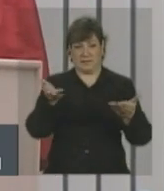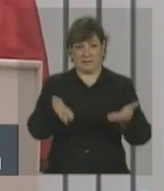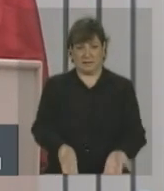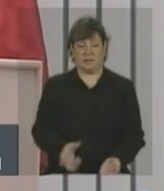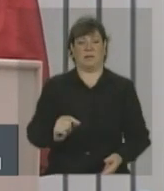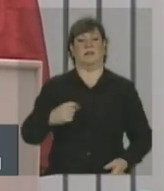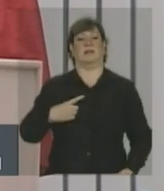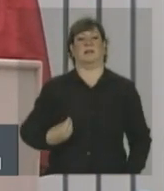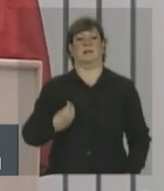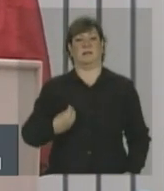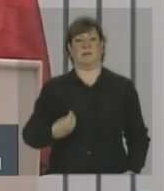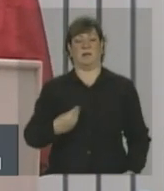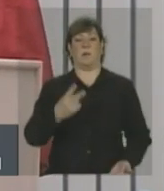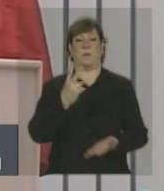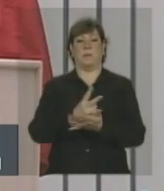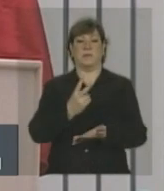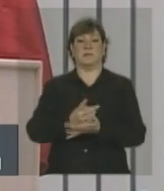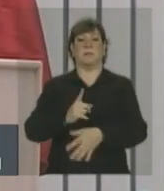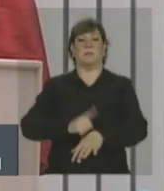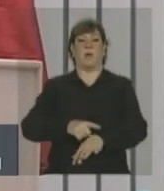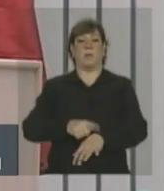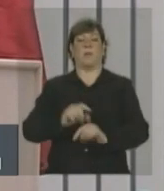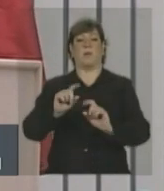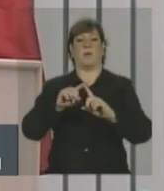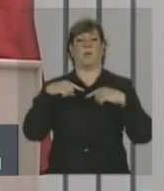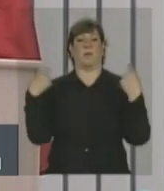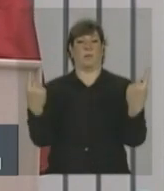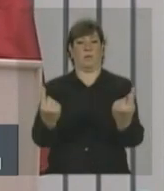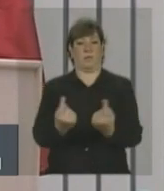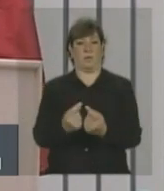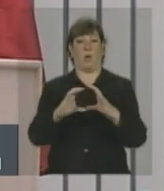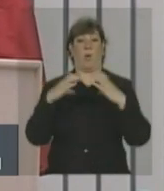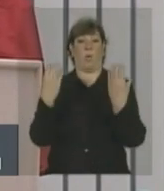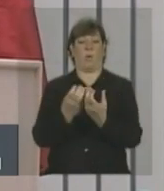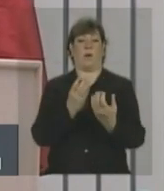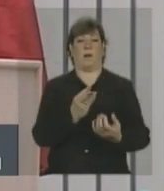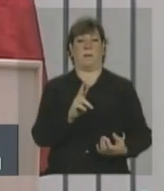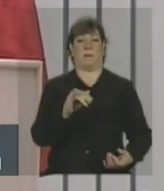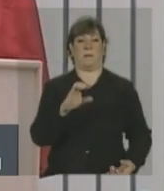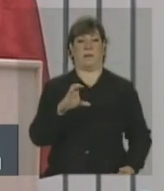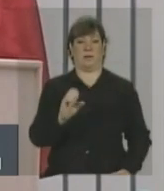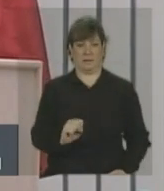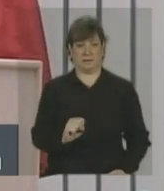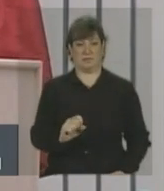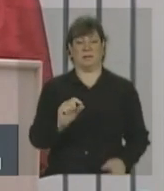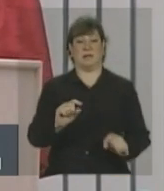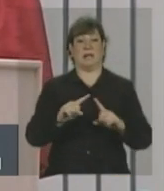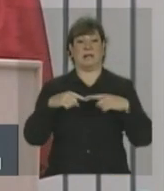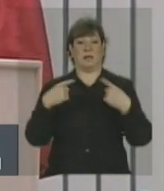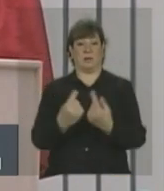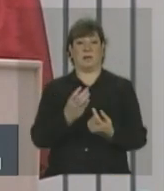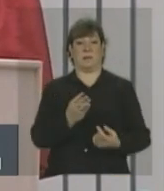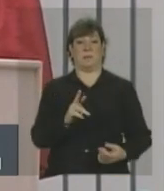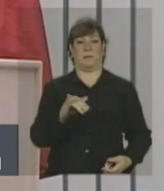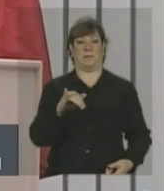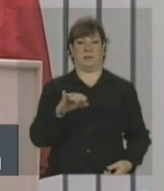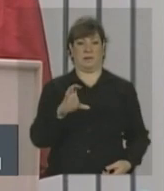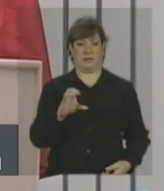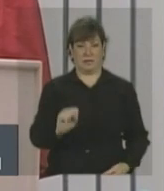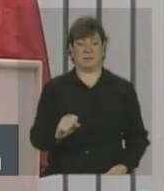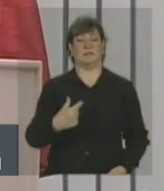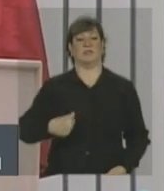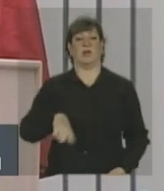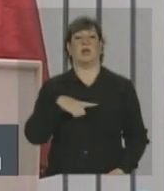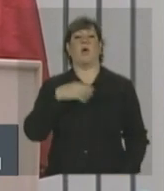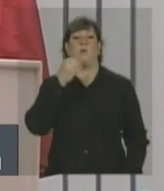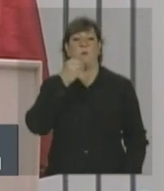realiza no mesmo momento em que se reunirá a cúpula dos BRICS. Na reunião dos BRICS, teríamos a oportunidade